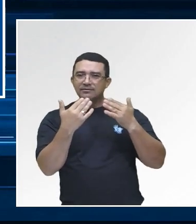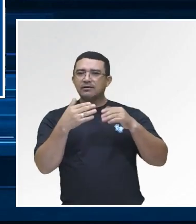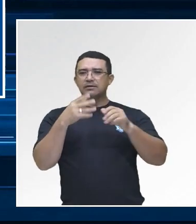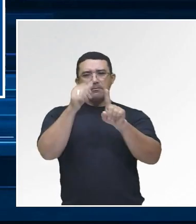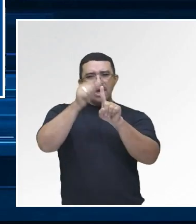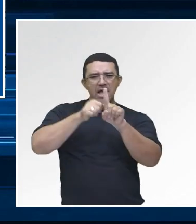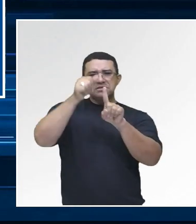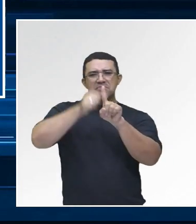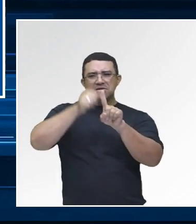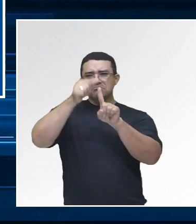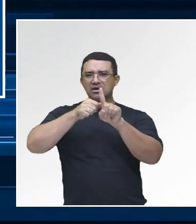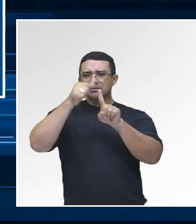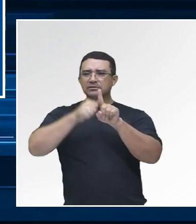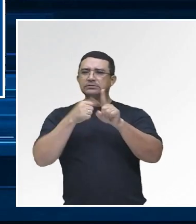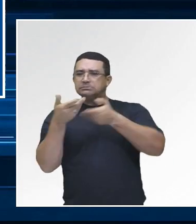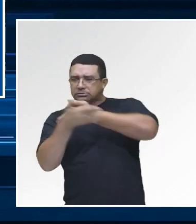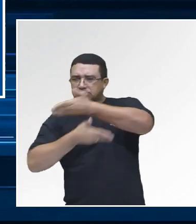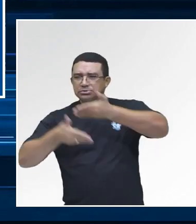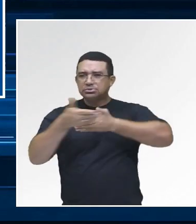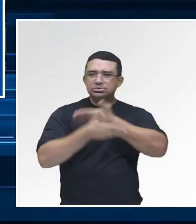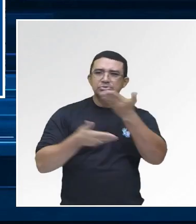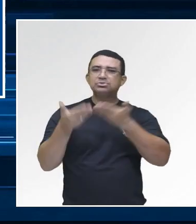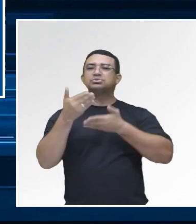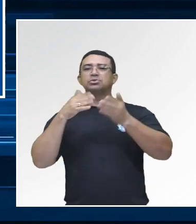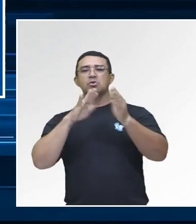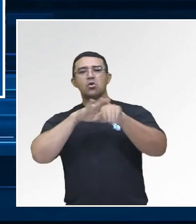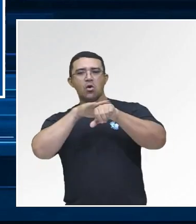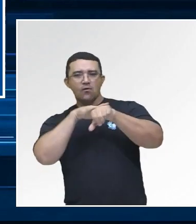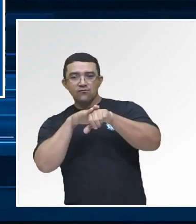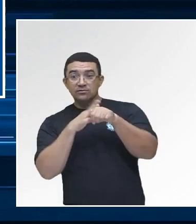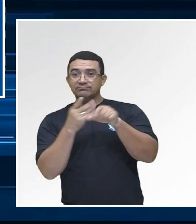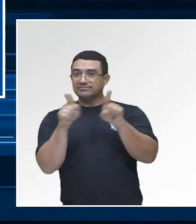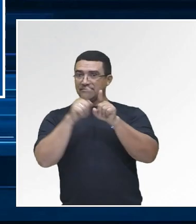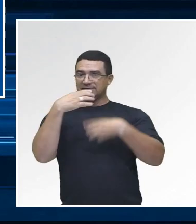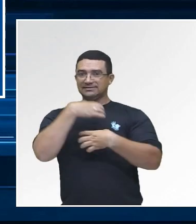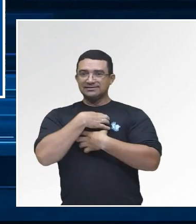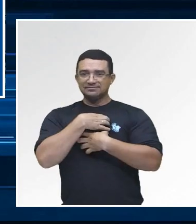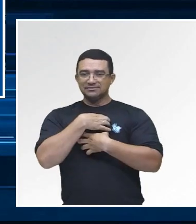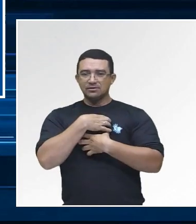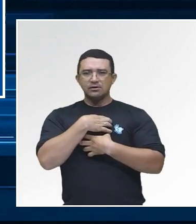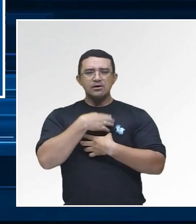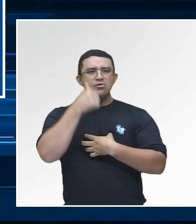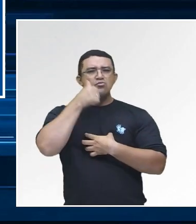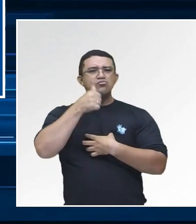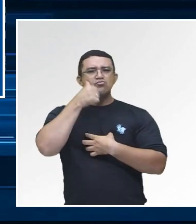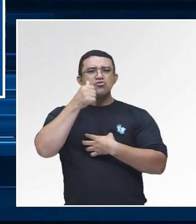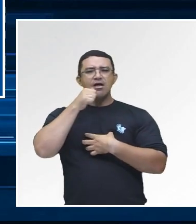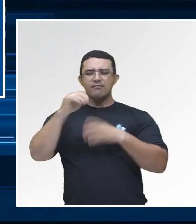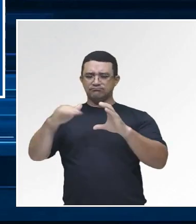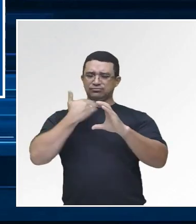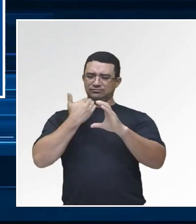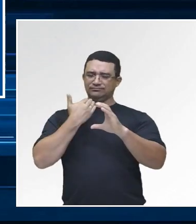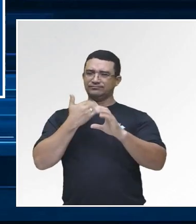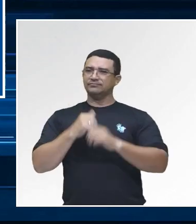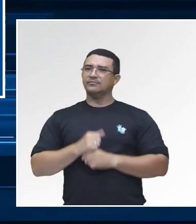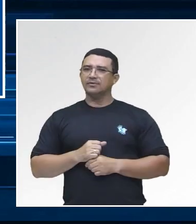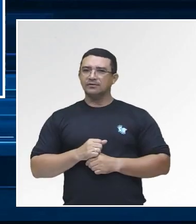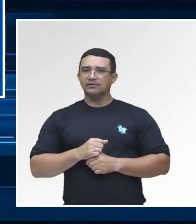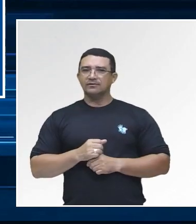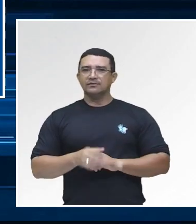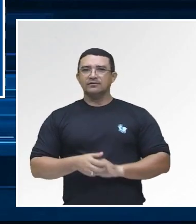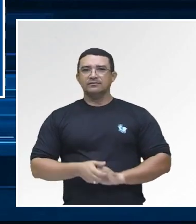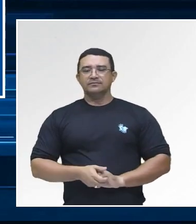trocam ideias, compartilham problemas e sentimentos. Um dia, a garota recebe a seguinte mensagem. Nós vimos aqui que